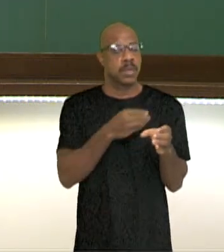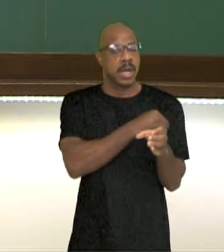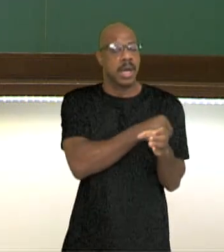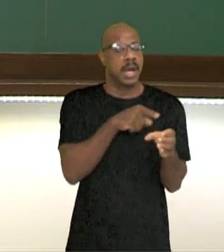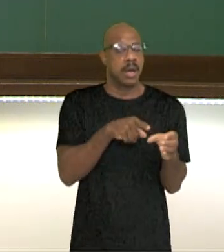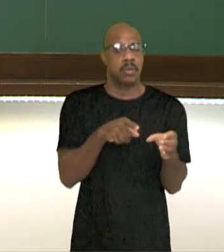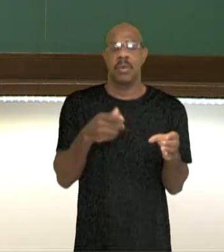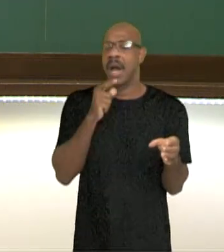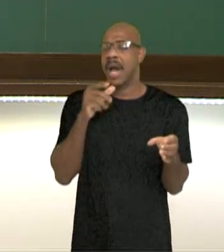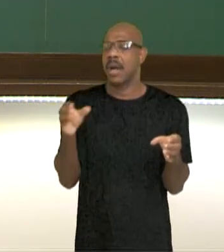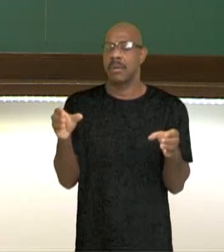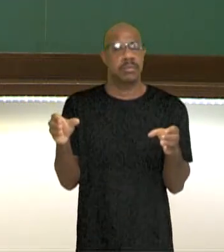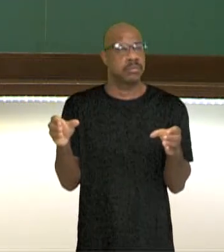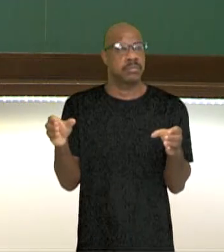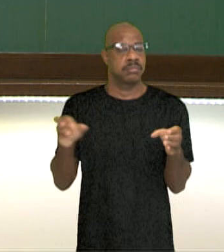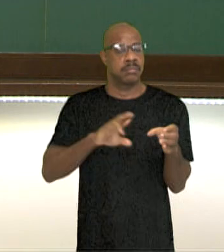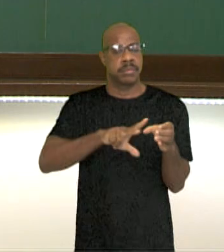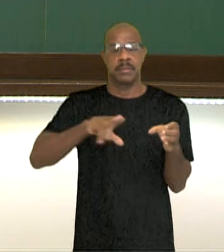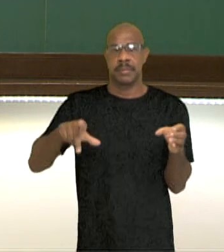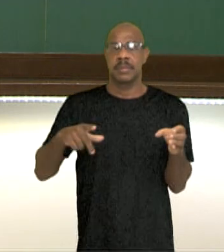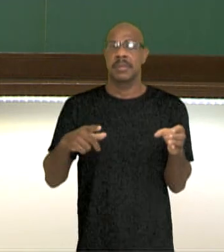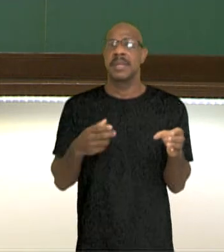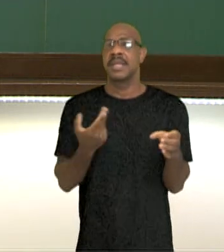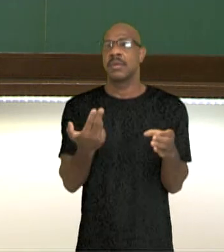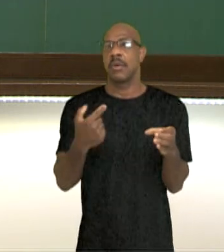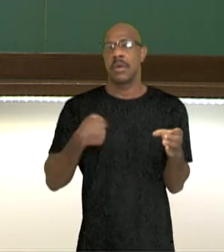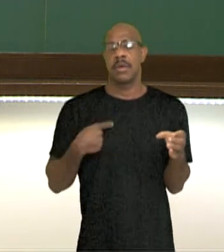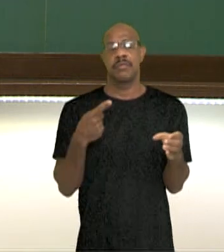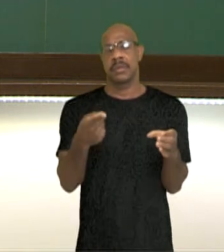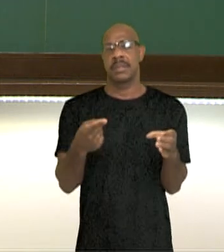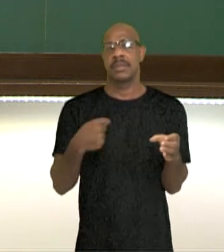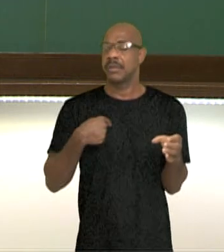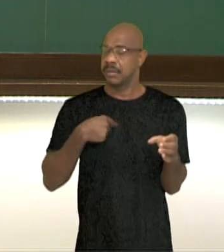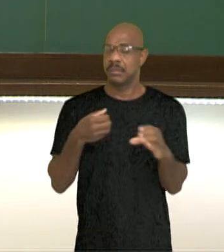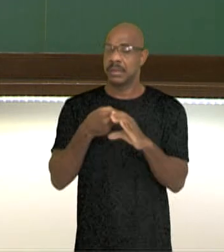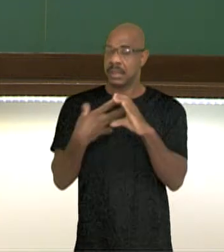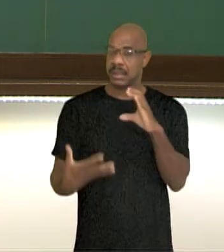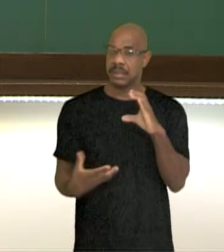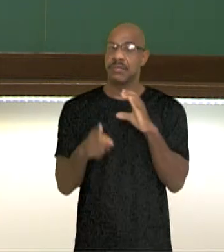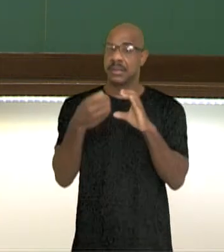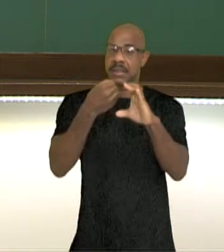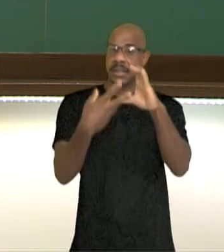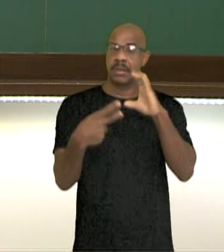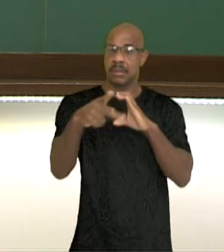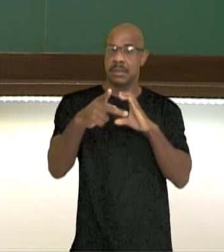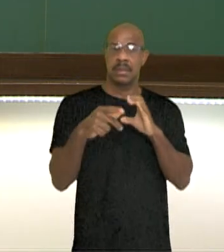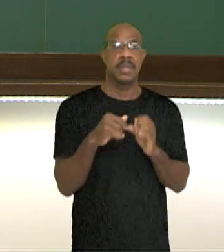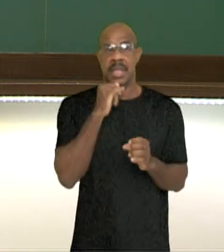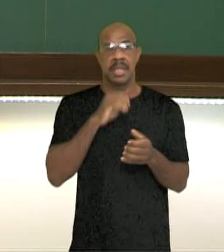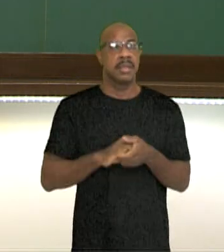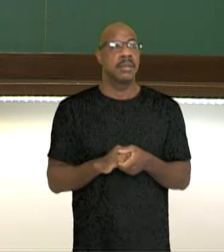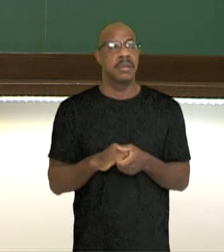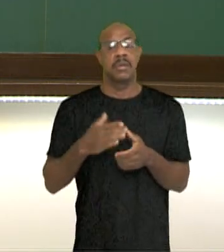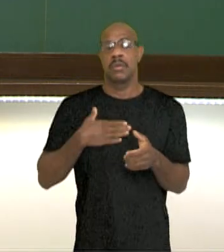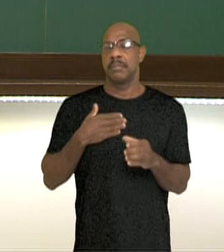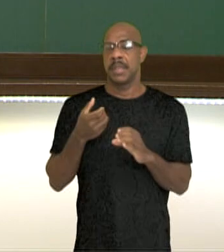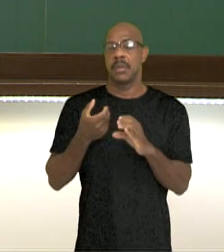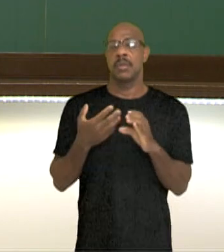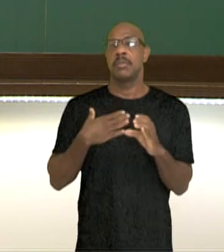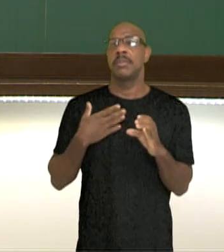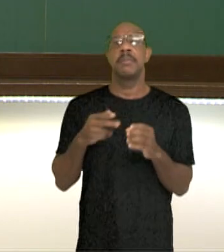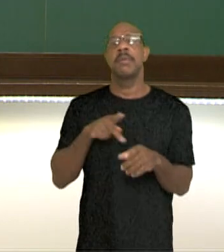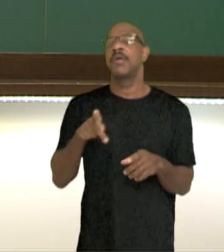eu e você, nós temos as nossas propriedades, as nossas características. Você vai dizer, professor, o meu irmão tem um